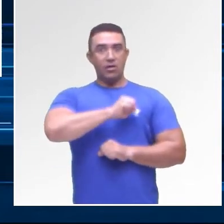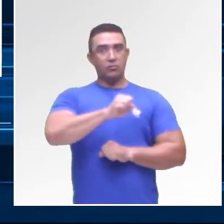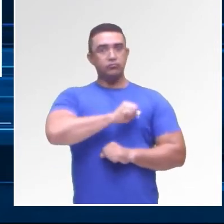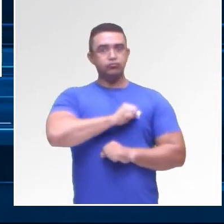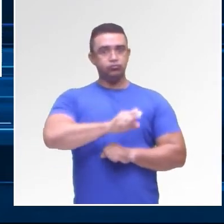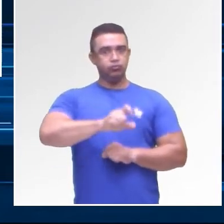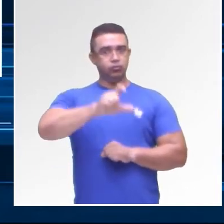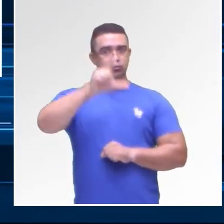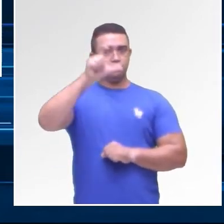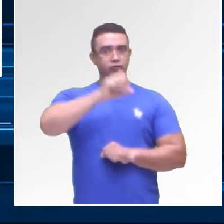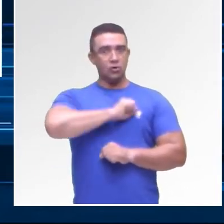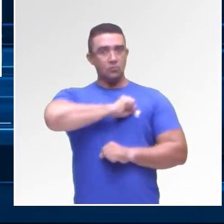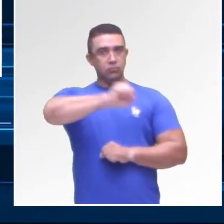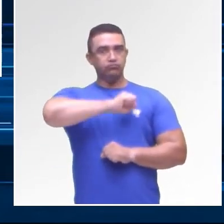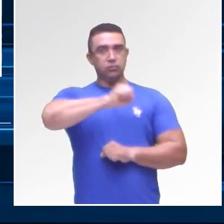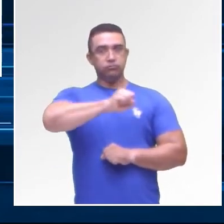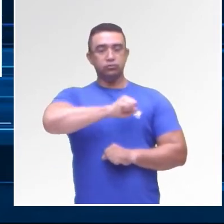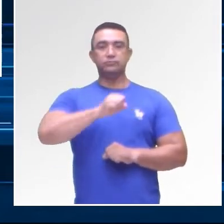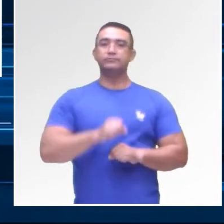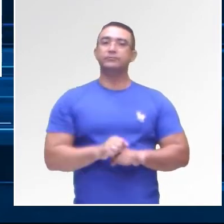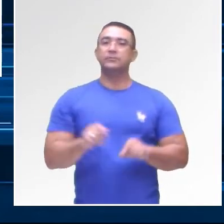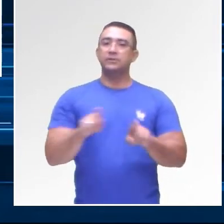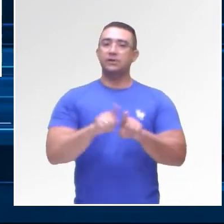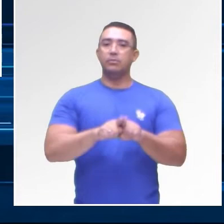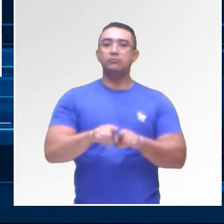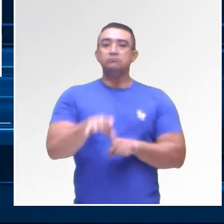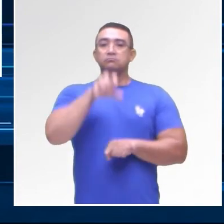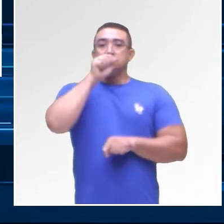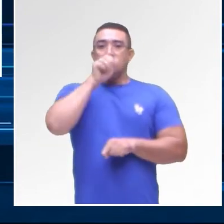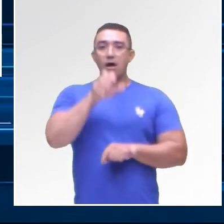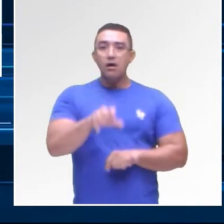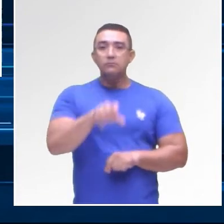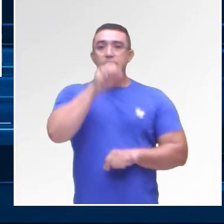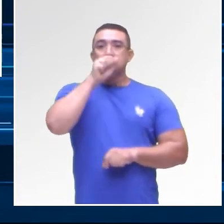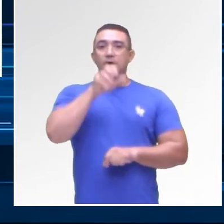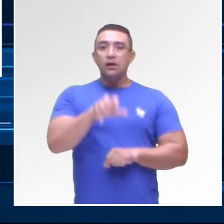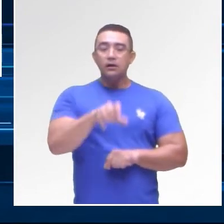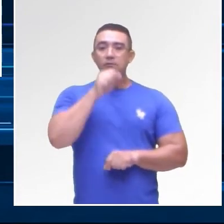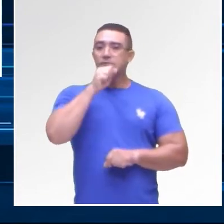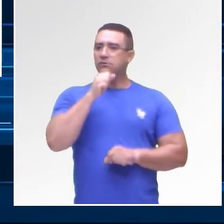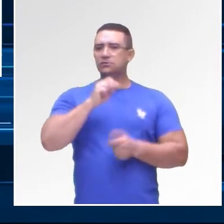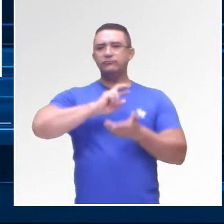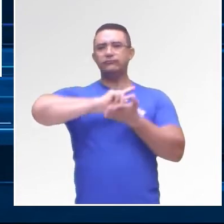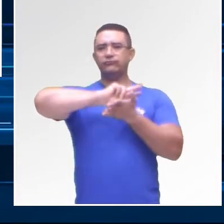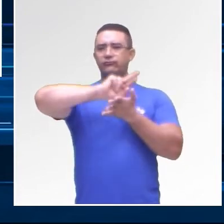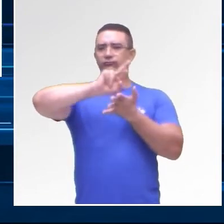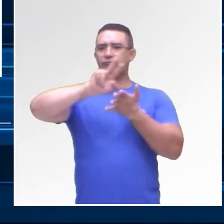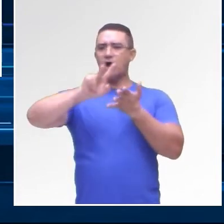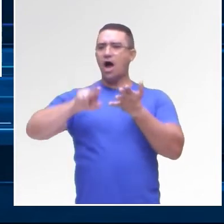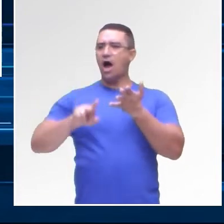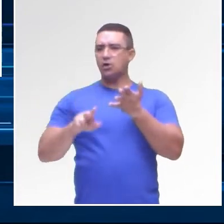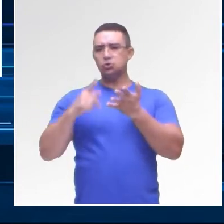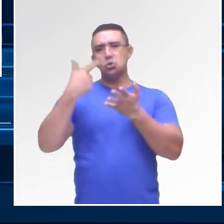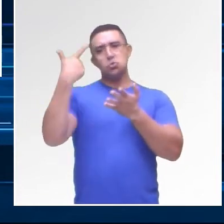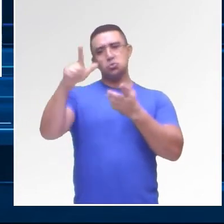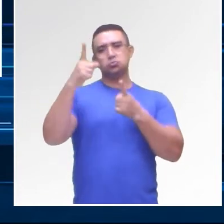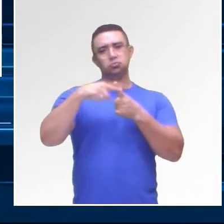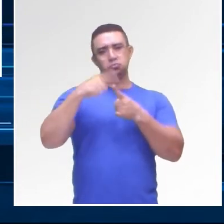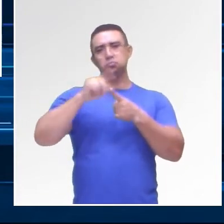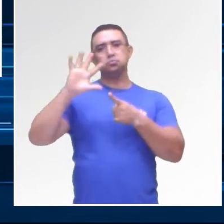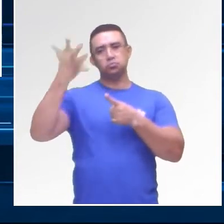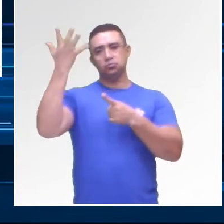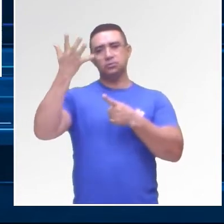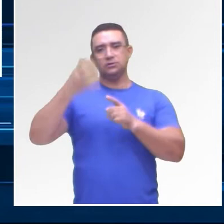cardíaca, aumento da frequência respiratória e vários outros elementos, tá? Então,